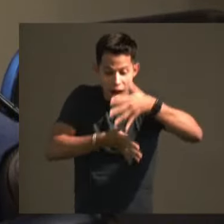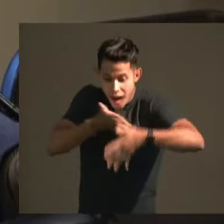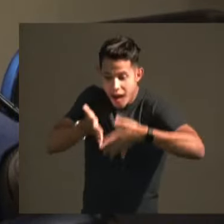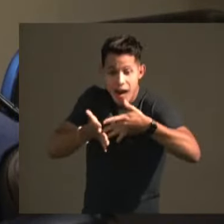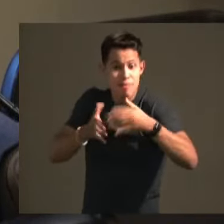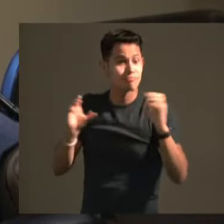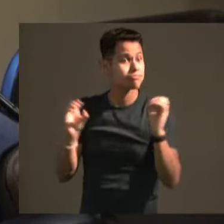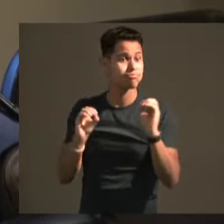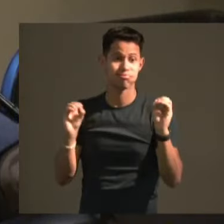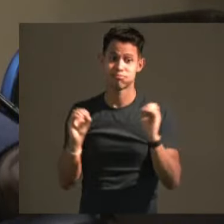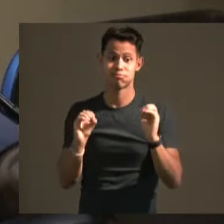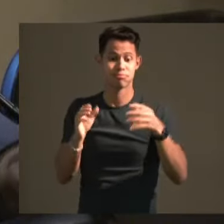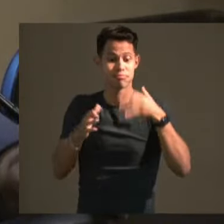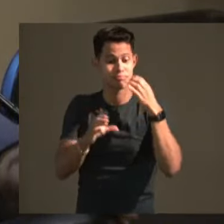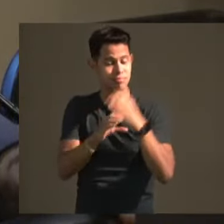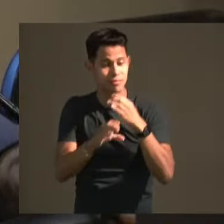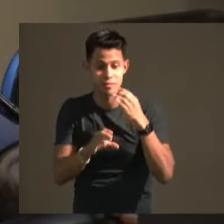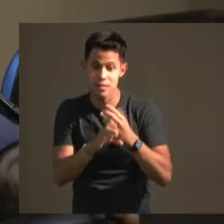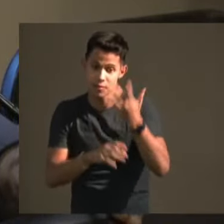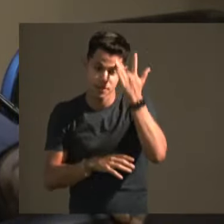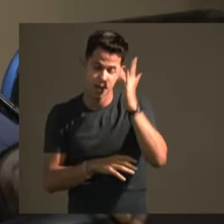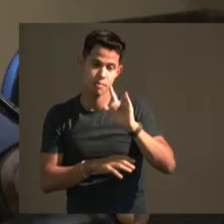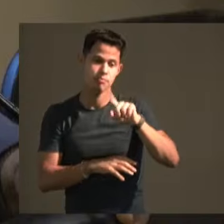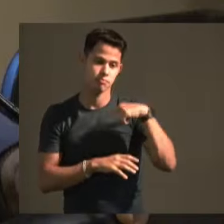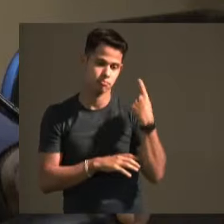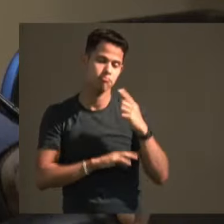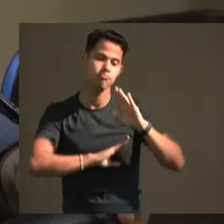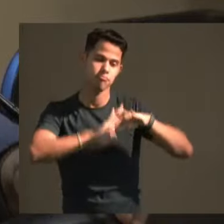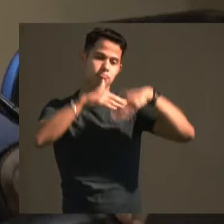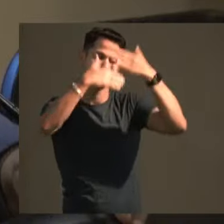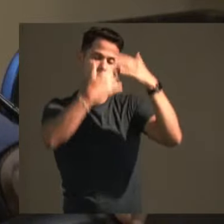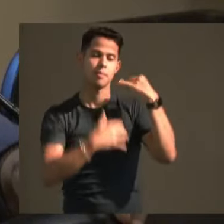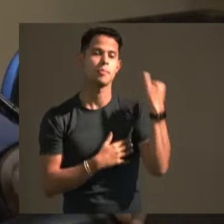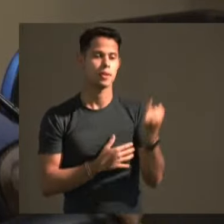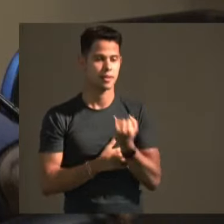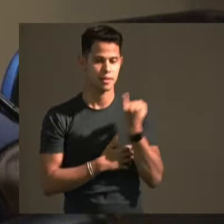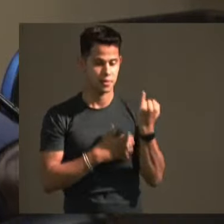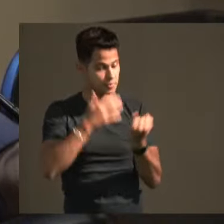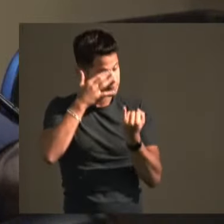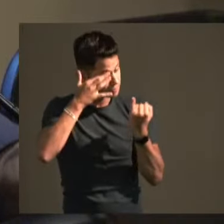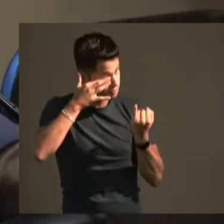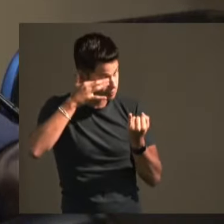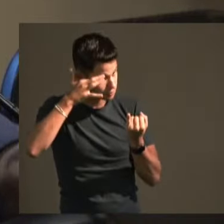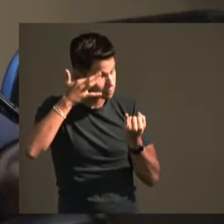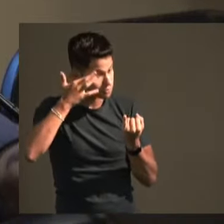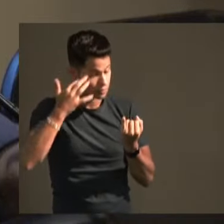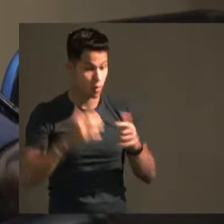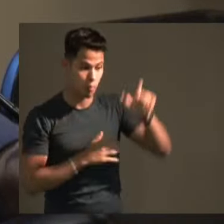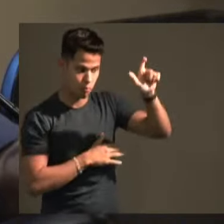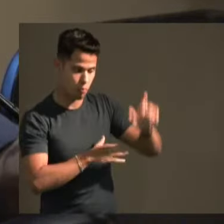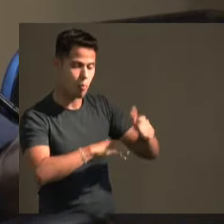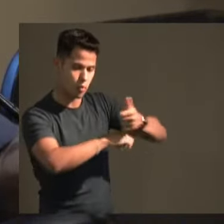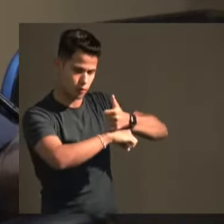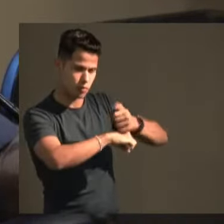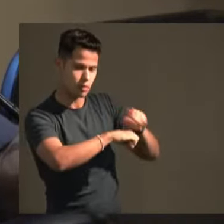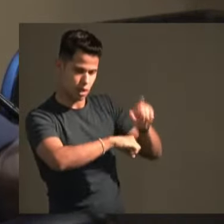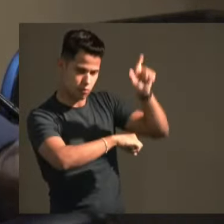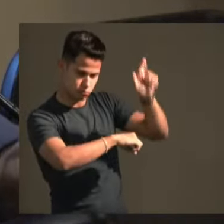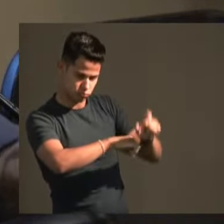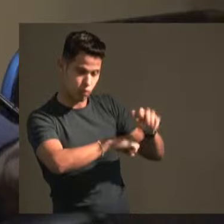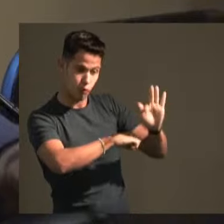né? Então, a gente precisa avançar. Então, o agente do emprego apoiado ele vai ajudar nisso. Então, nós vamos